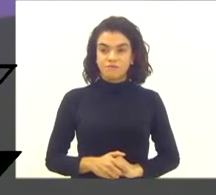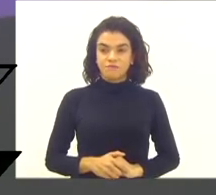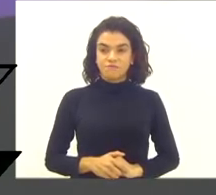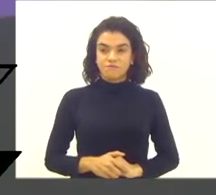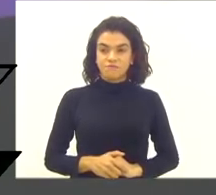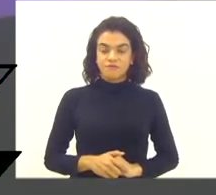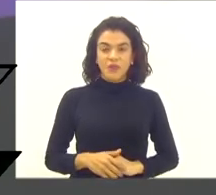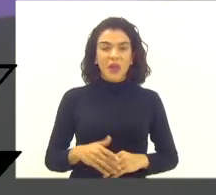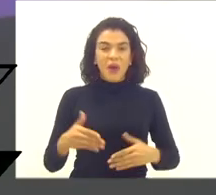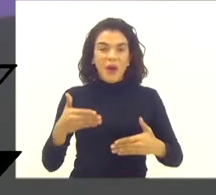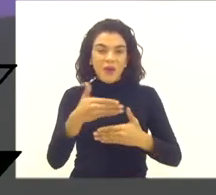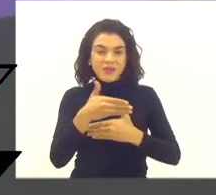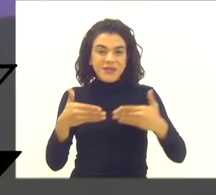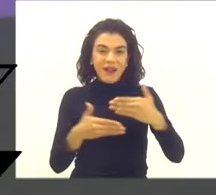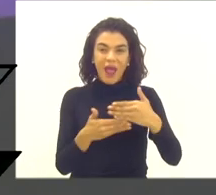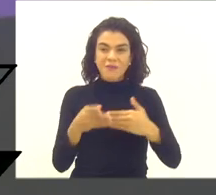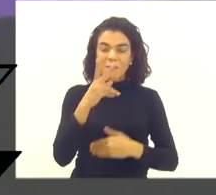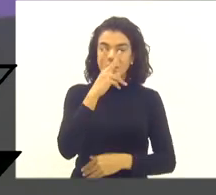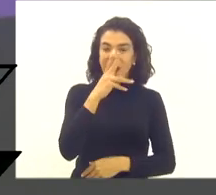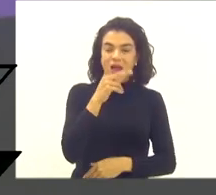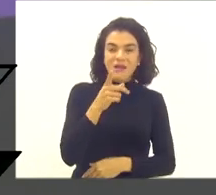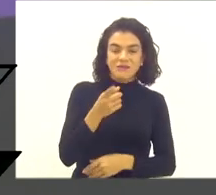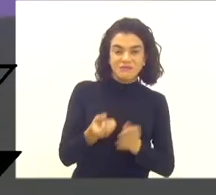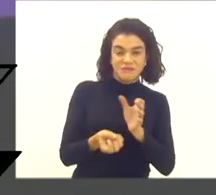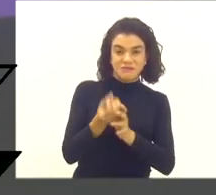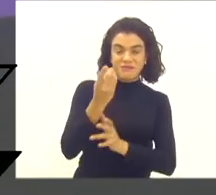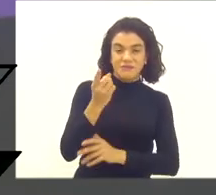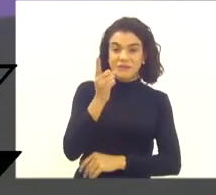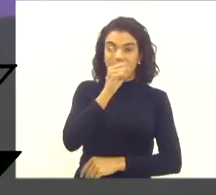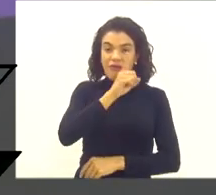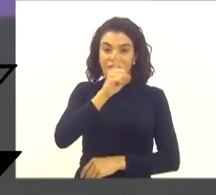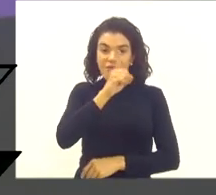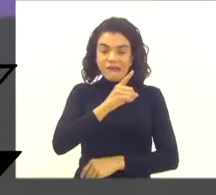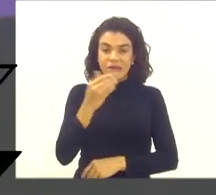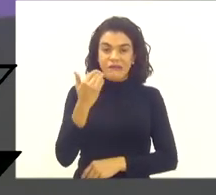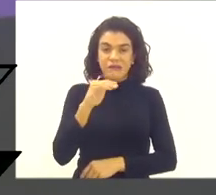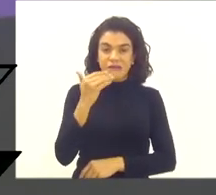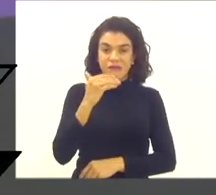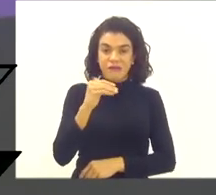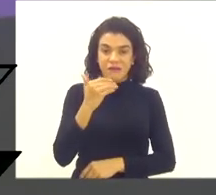uma distorcida na transmissão